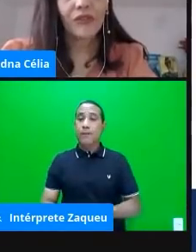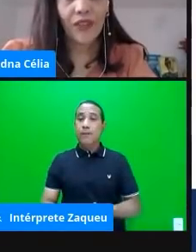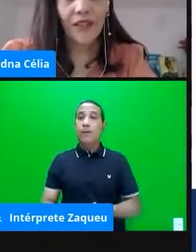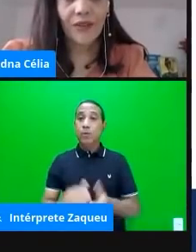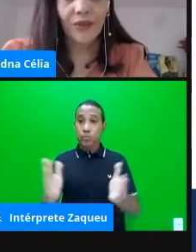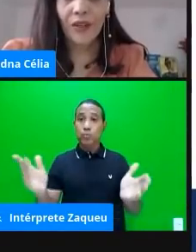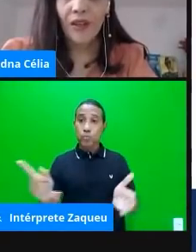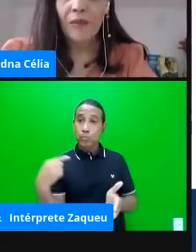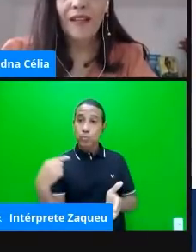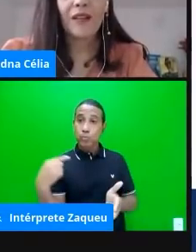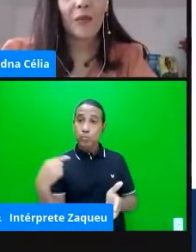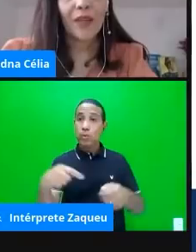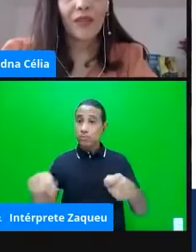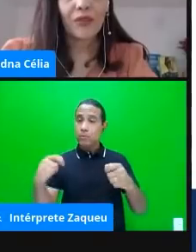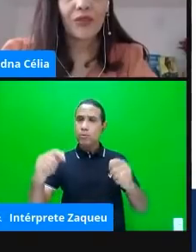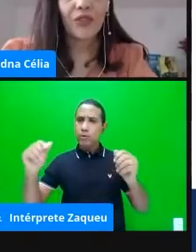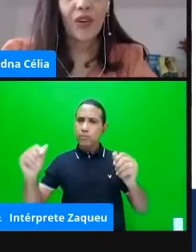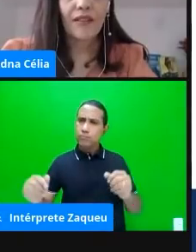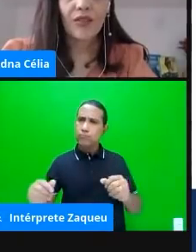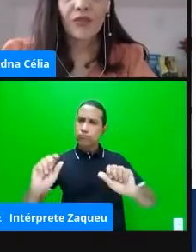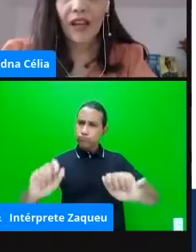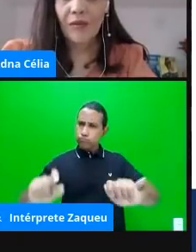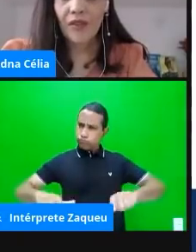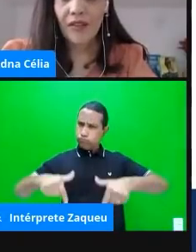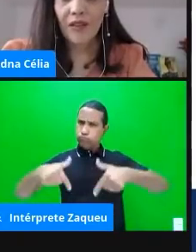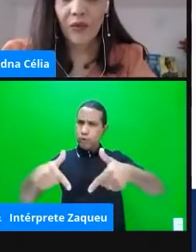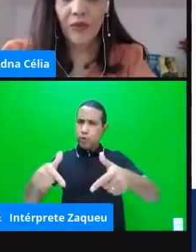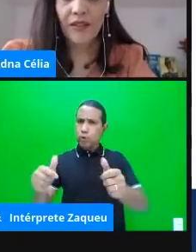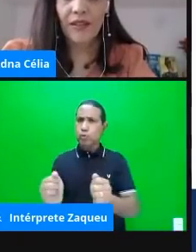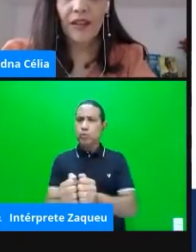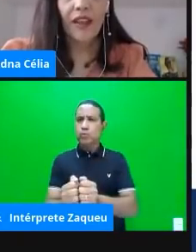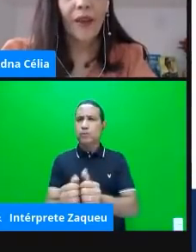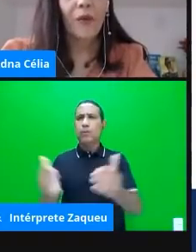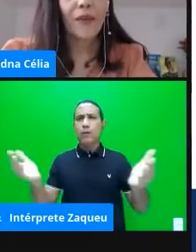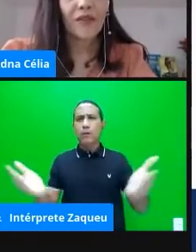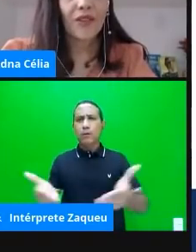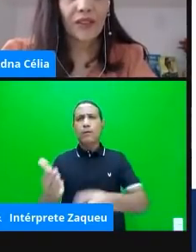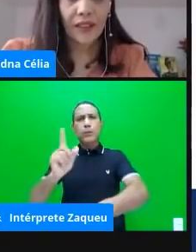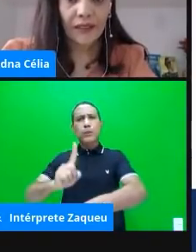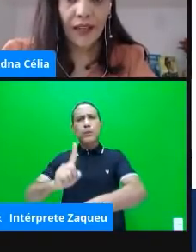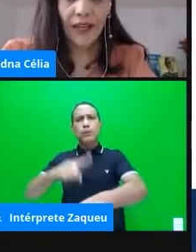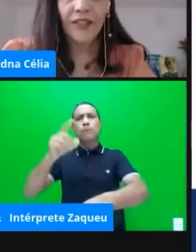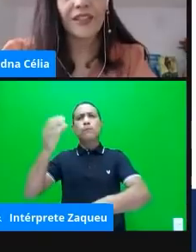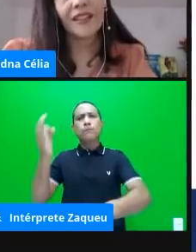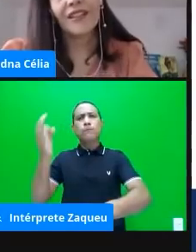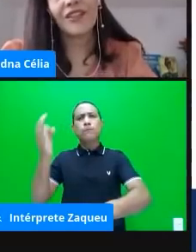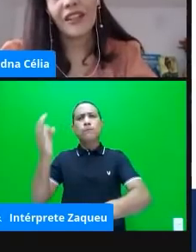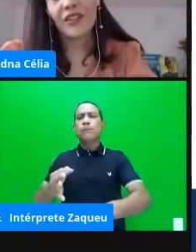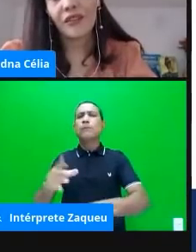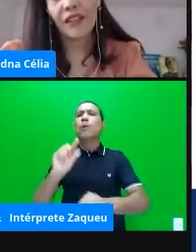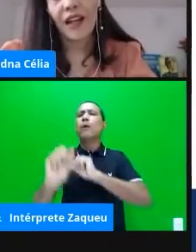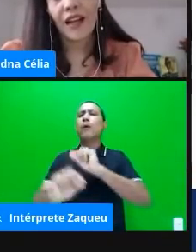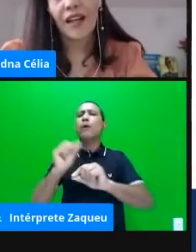momento difícil, mas é um momento de nós juntarmos nossas forças. É um momento de solidariedade,